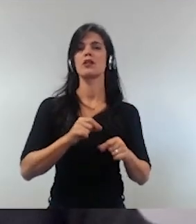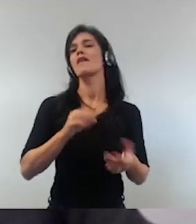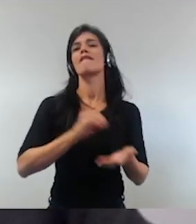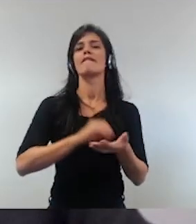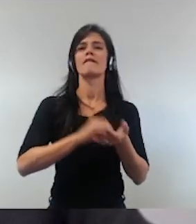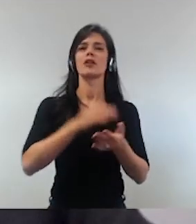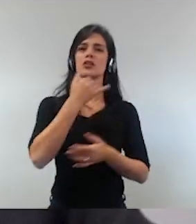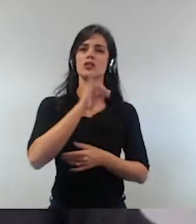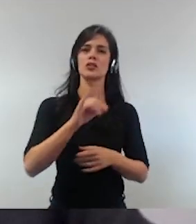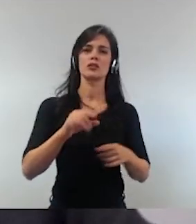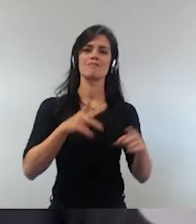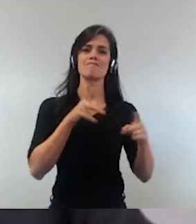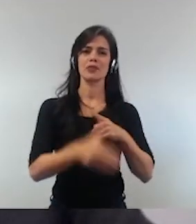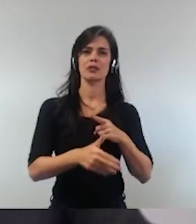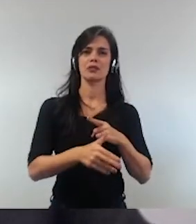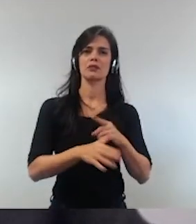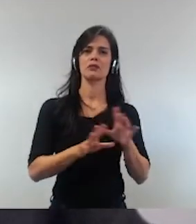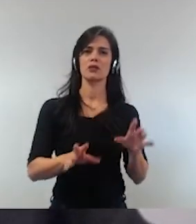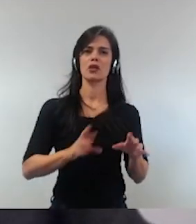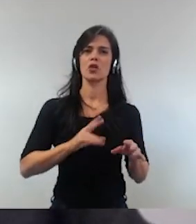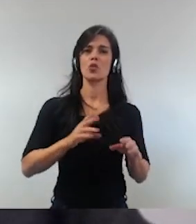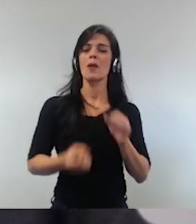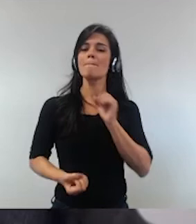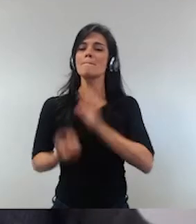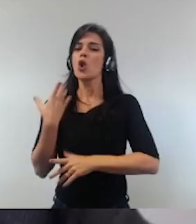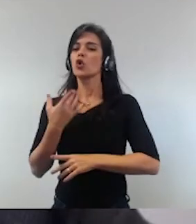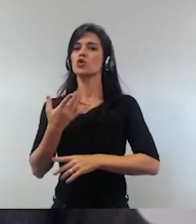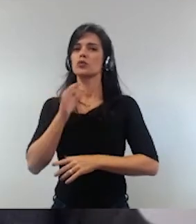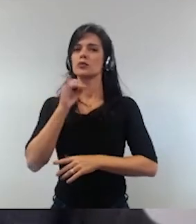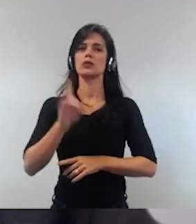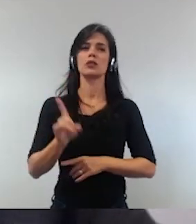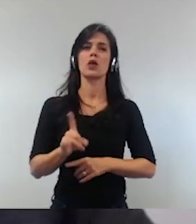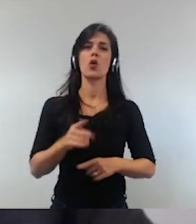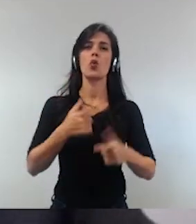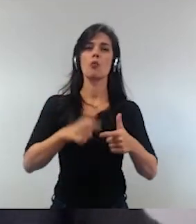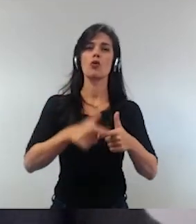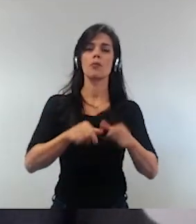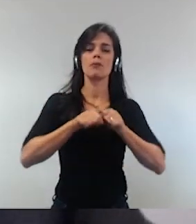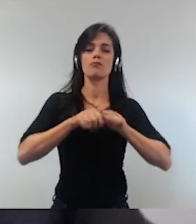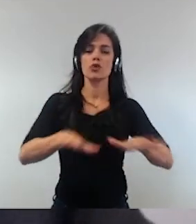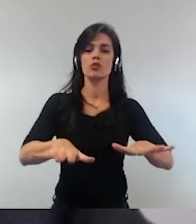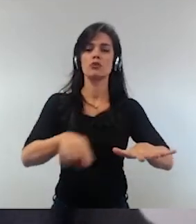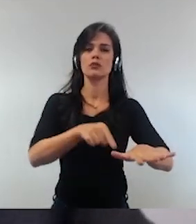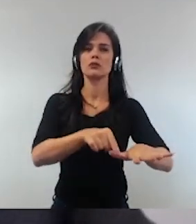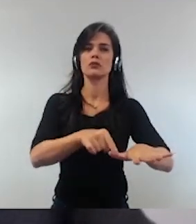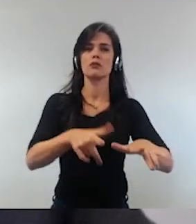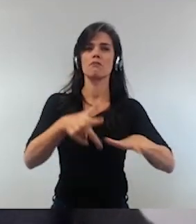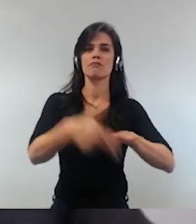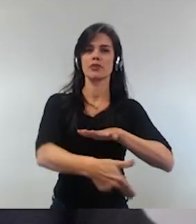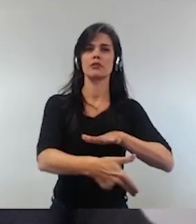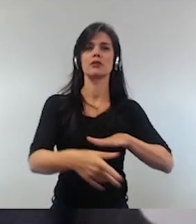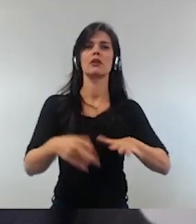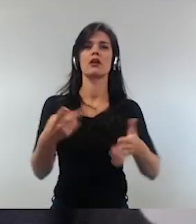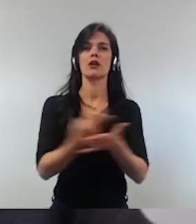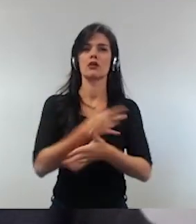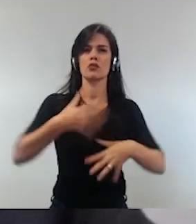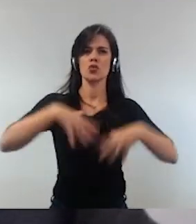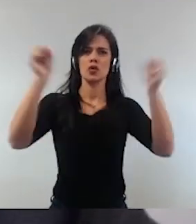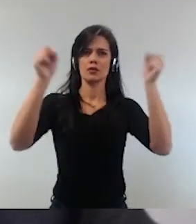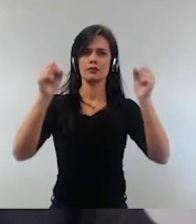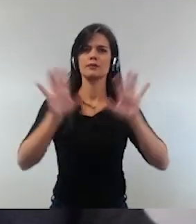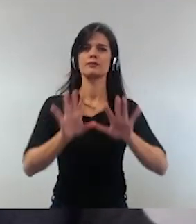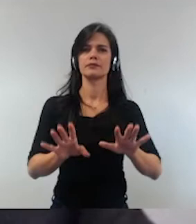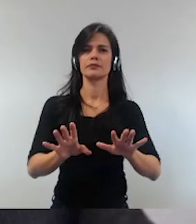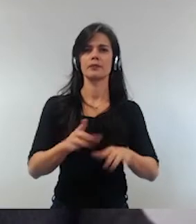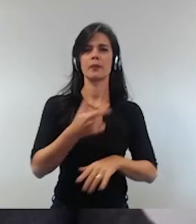de transmissão. Não foi bem falta de geração, foi restrição de transmissão. E aí deu aquela crise do apagão, todos conhecem.